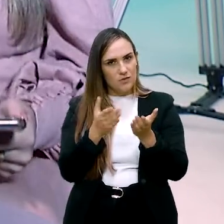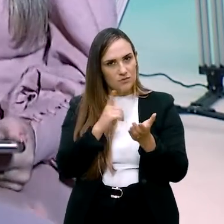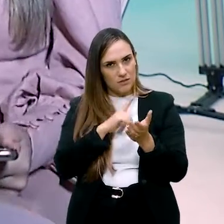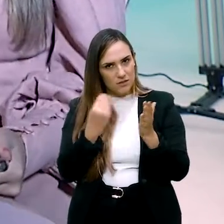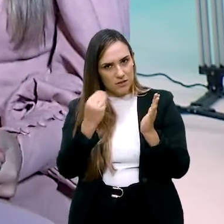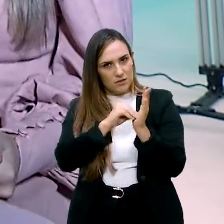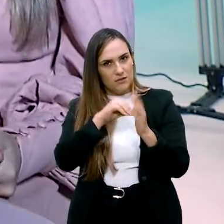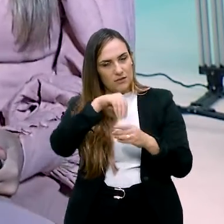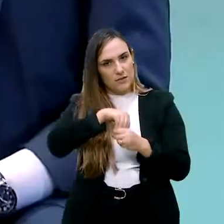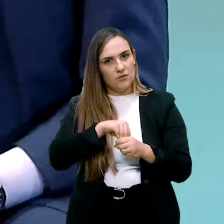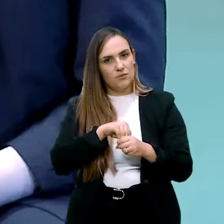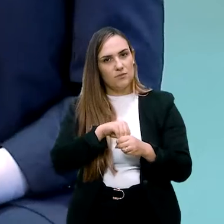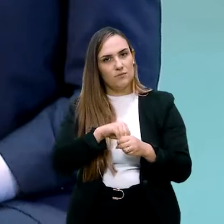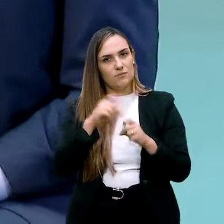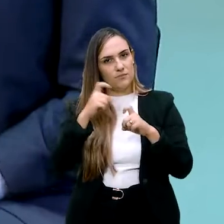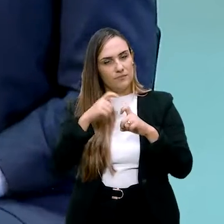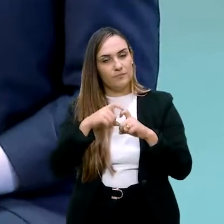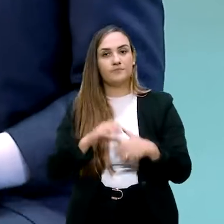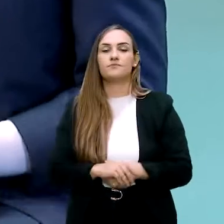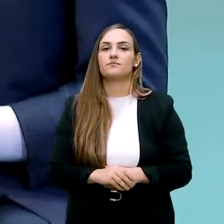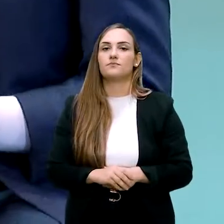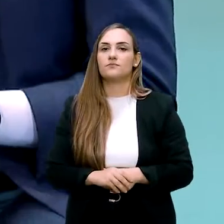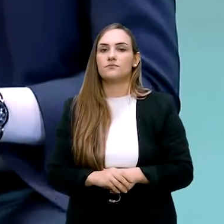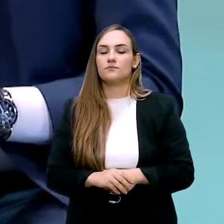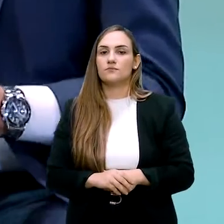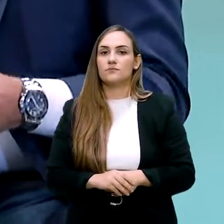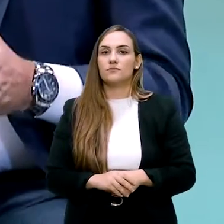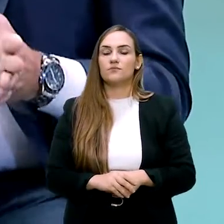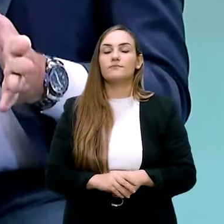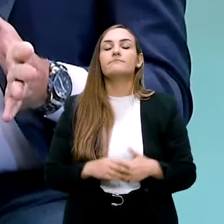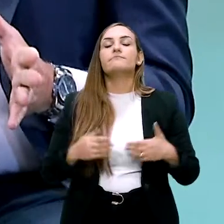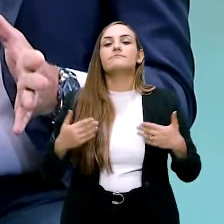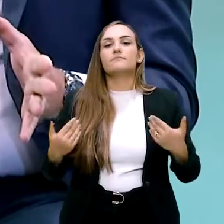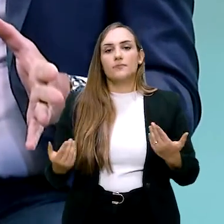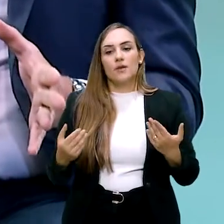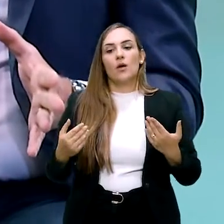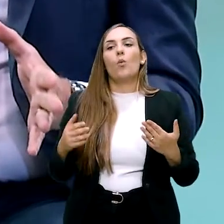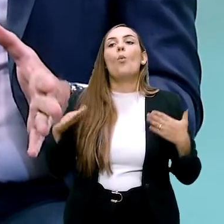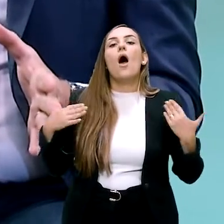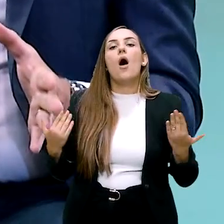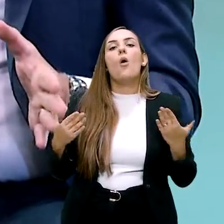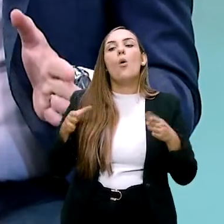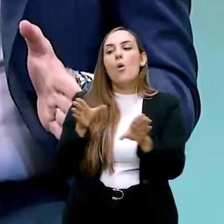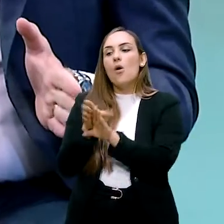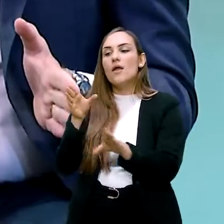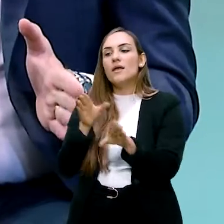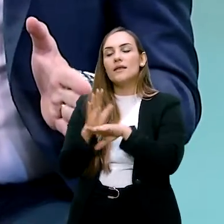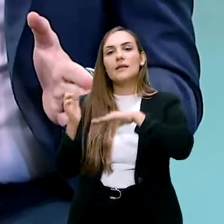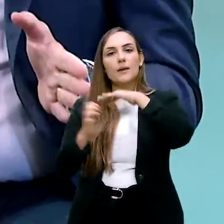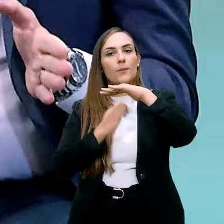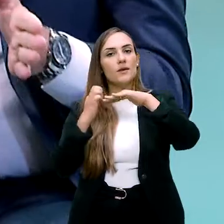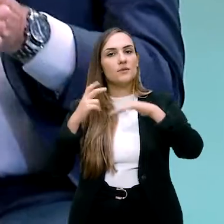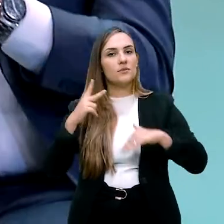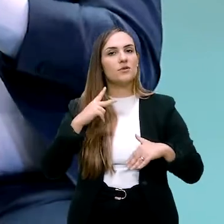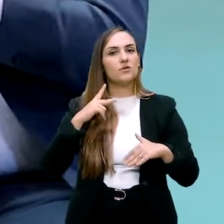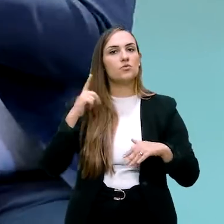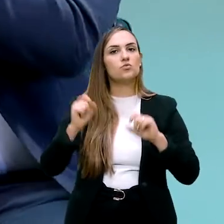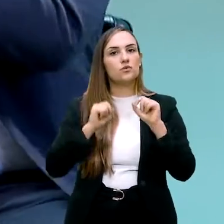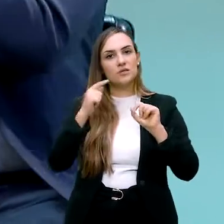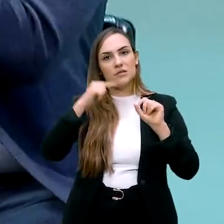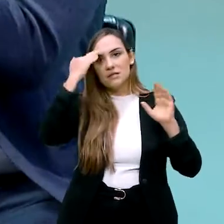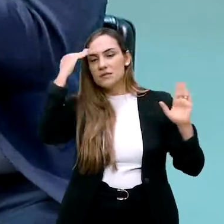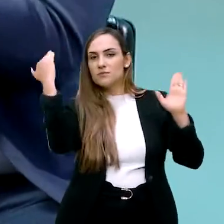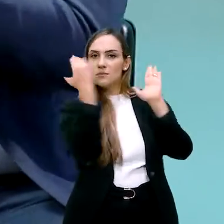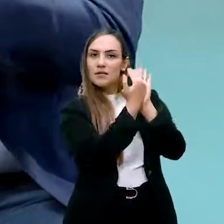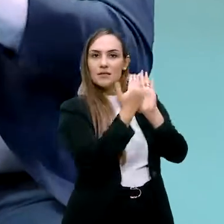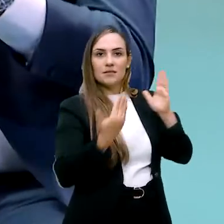rol? E aí? Bom, vamos lá. A orientação das operadoras certamente é aquela de seguir